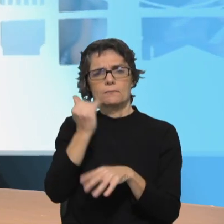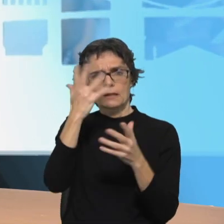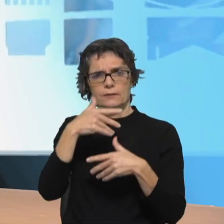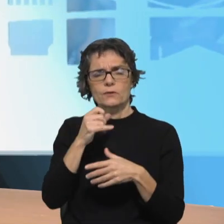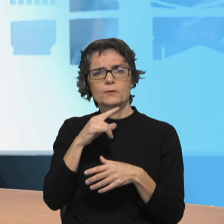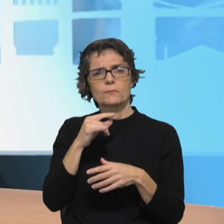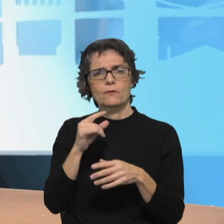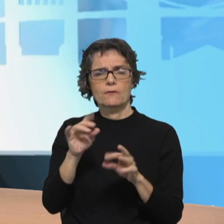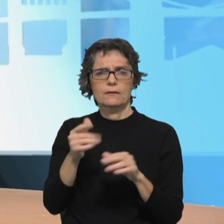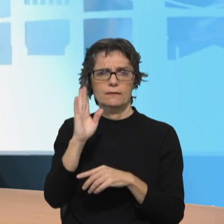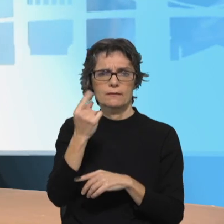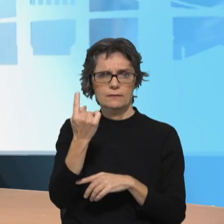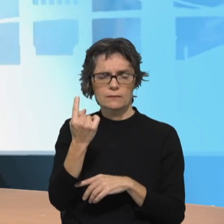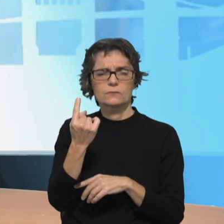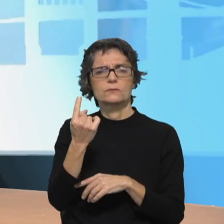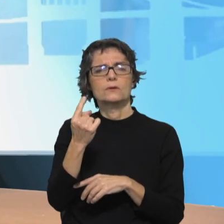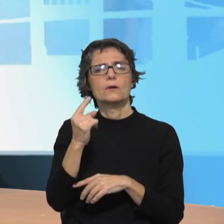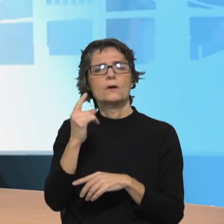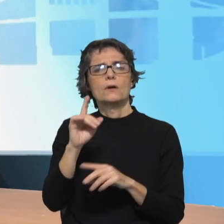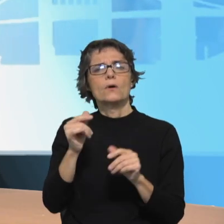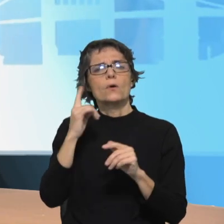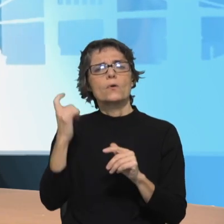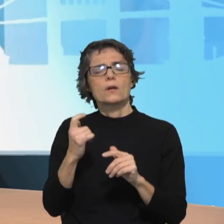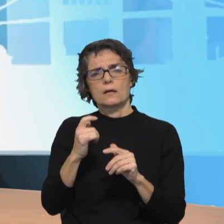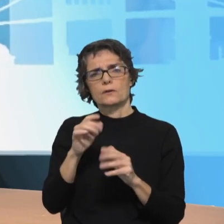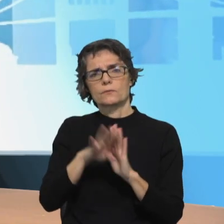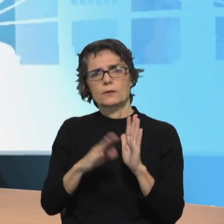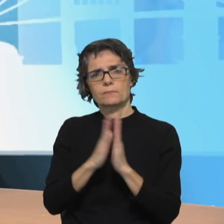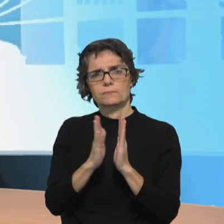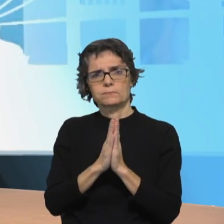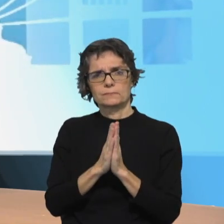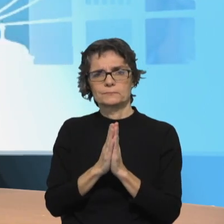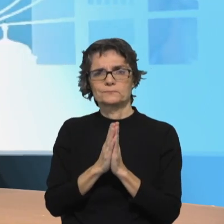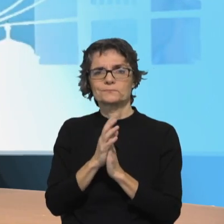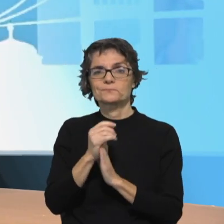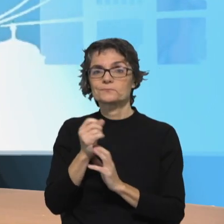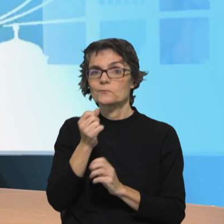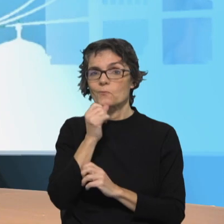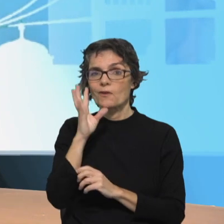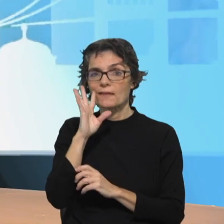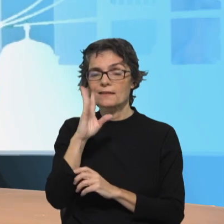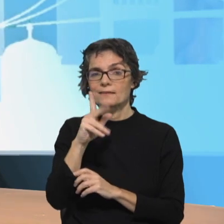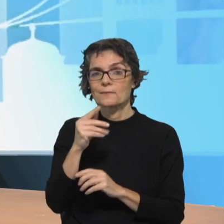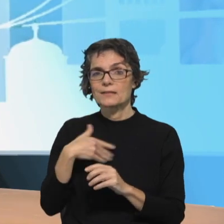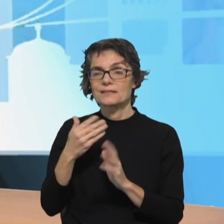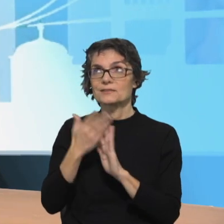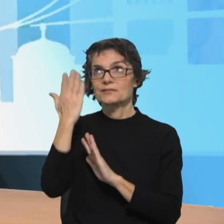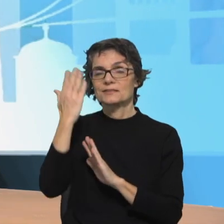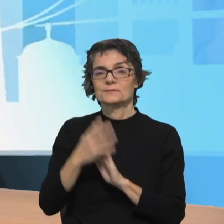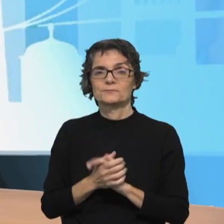pode escutar ainda na Antena 1 a edição rádio do programa Eclésia. Tenha uma muito boa tarde. Até amanhã, se Deus quiser.